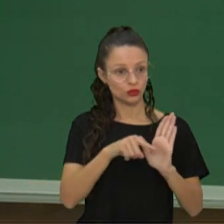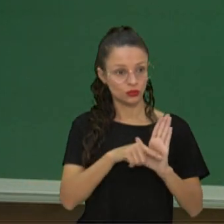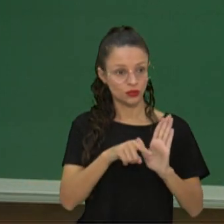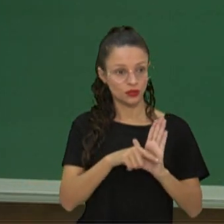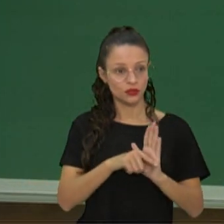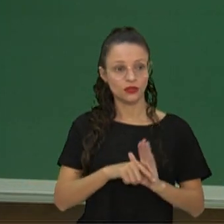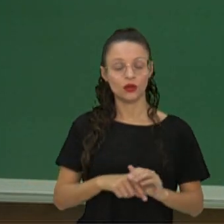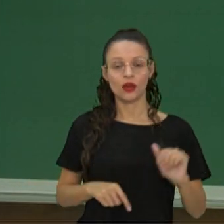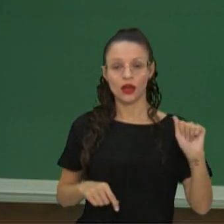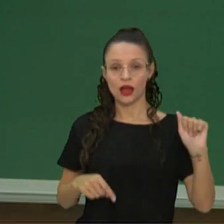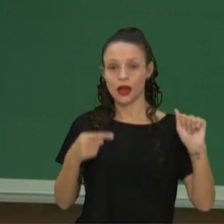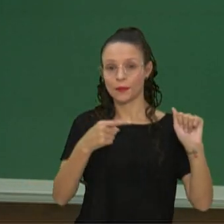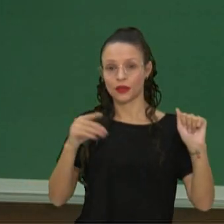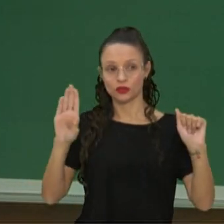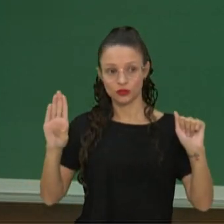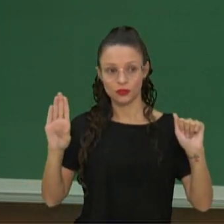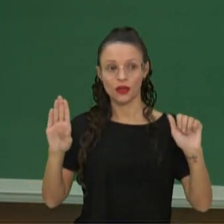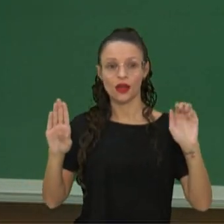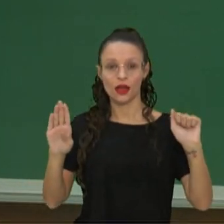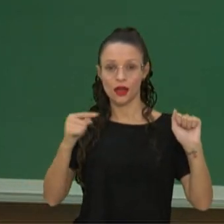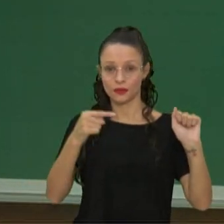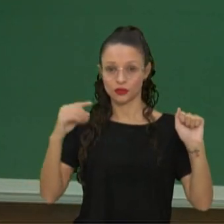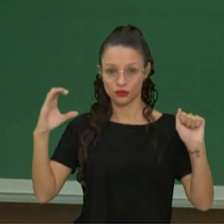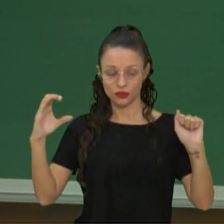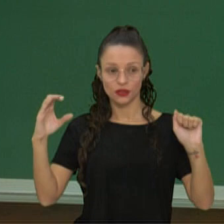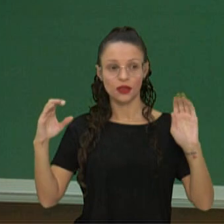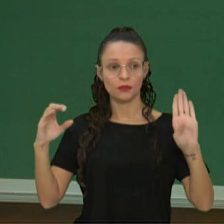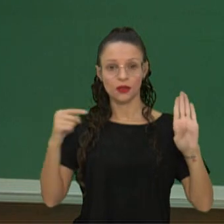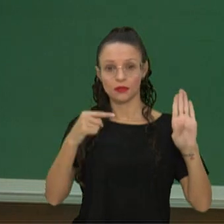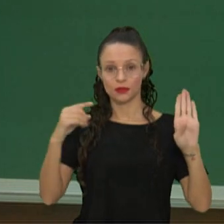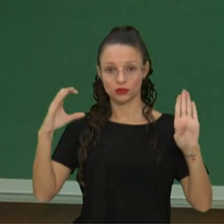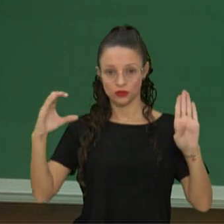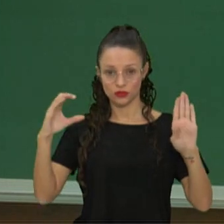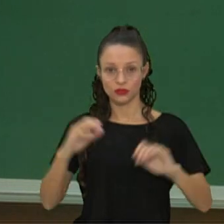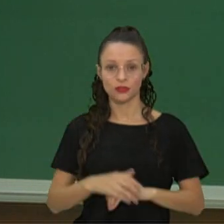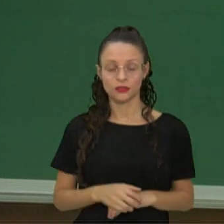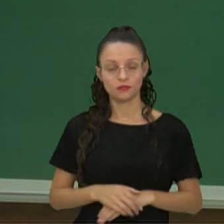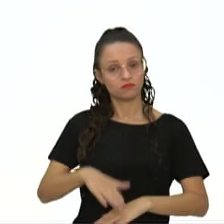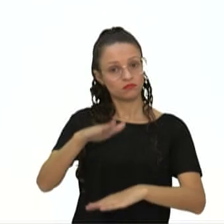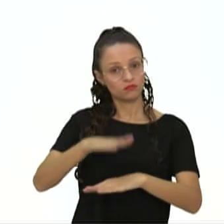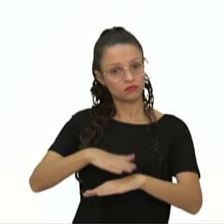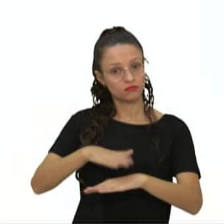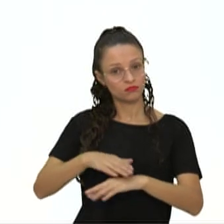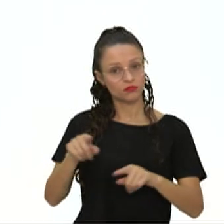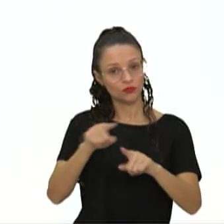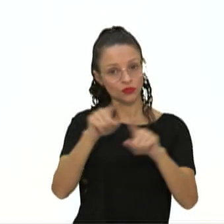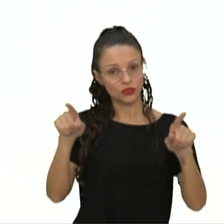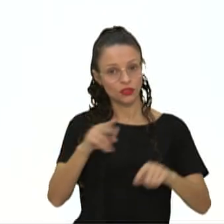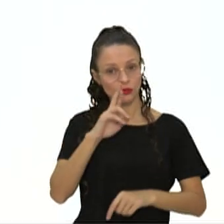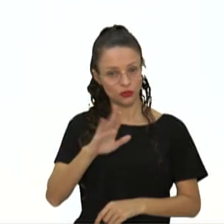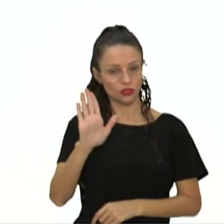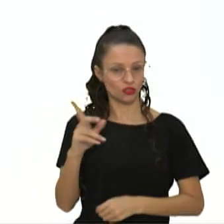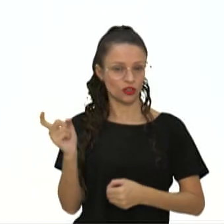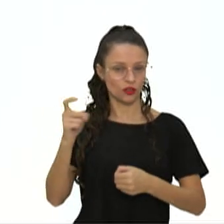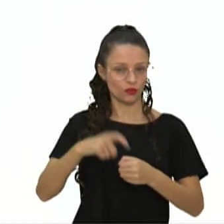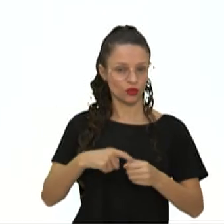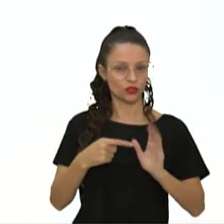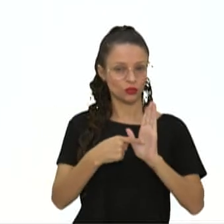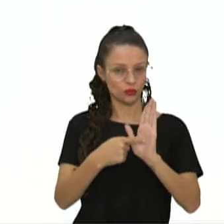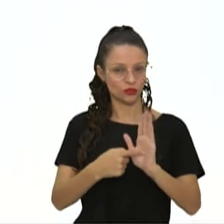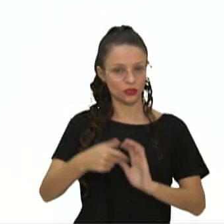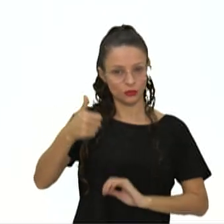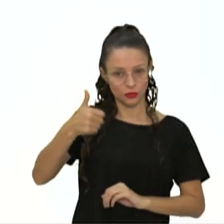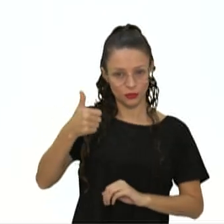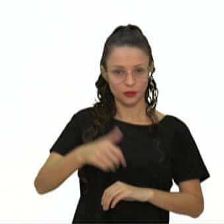menos B, A menos C e B menos C. Vou te dar um tempinho e a gente volta resolvendo o primeiro exercício,